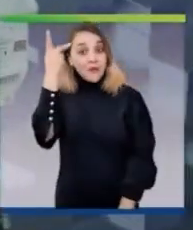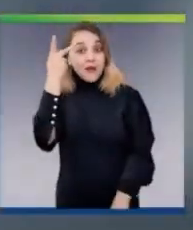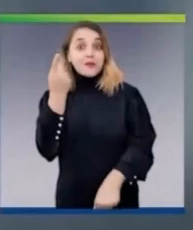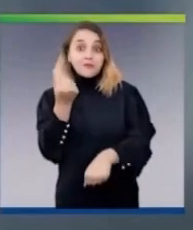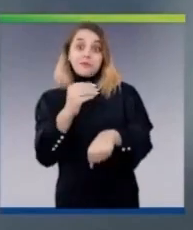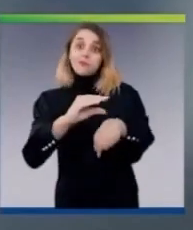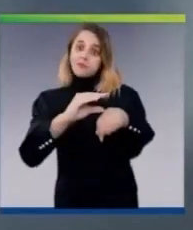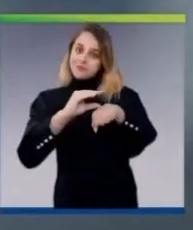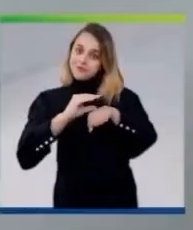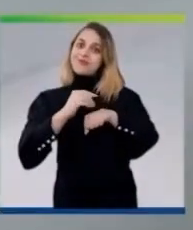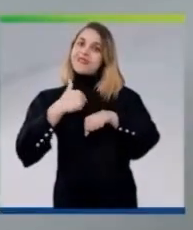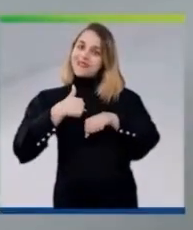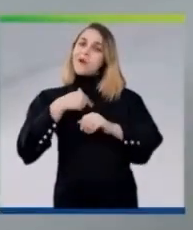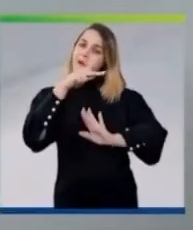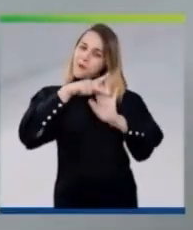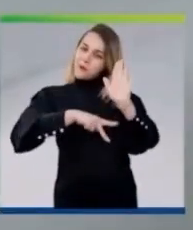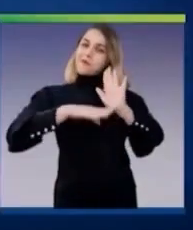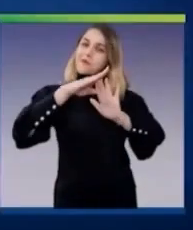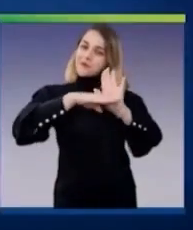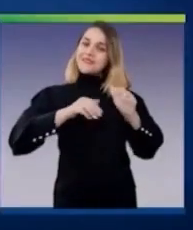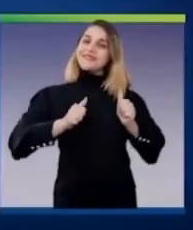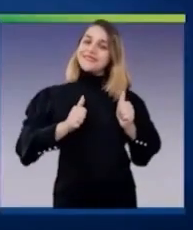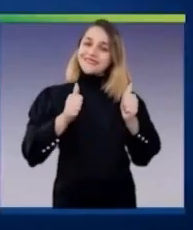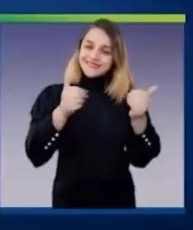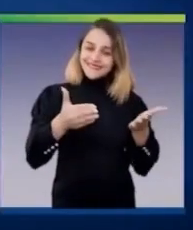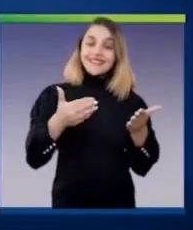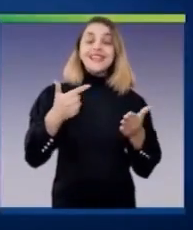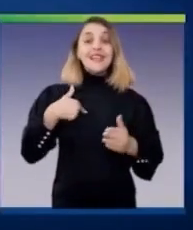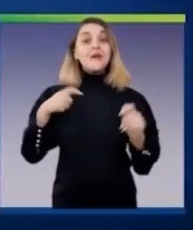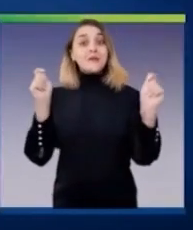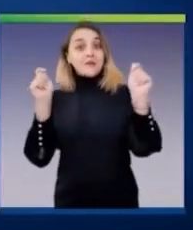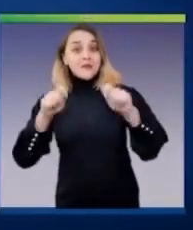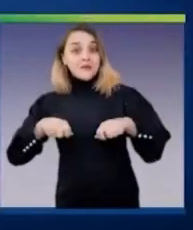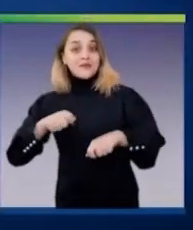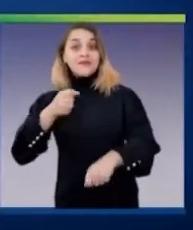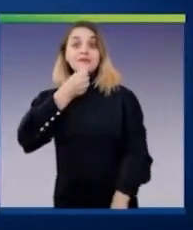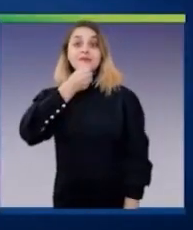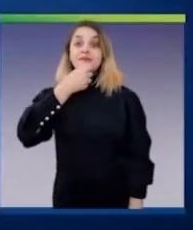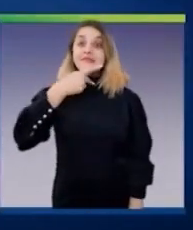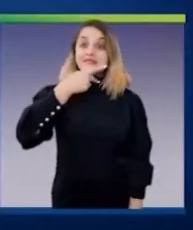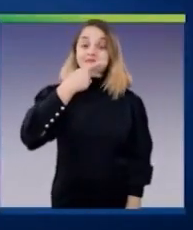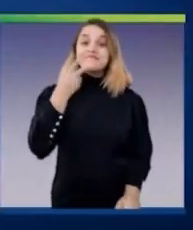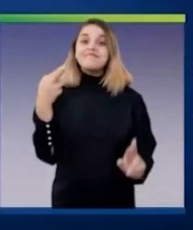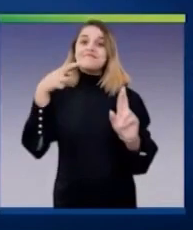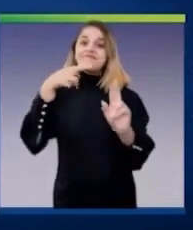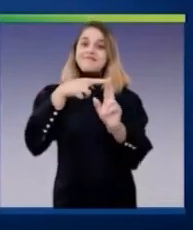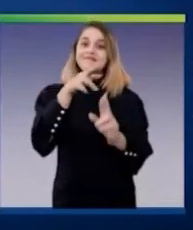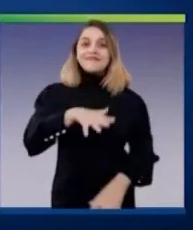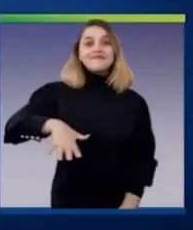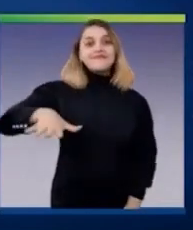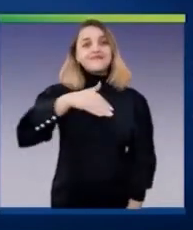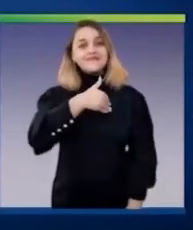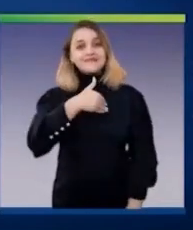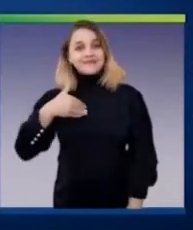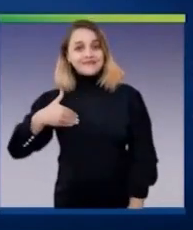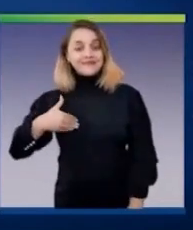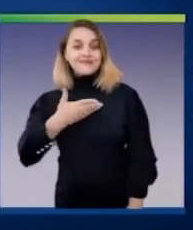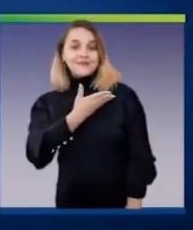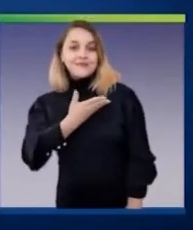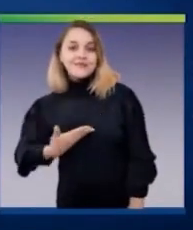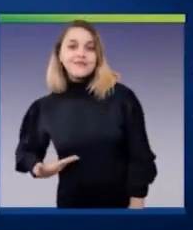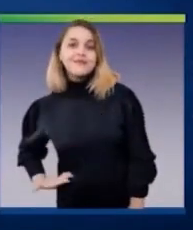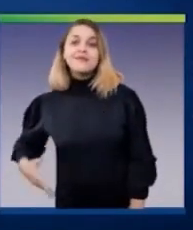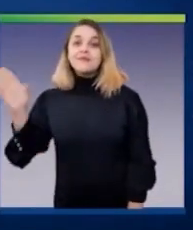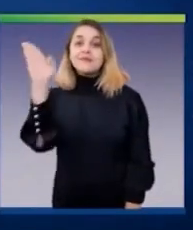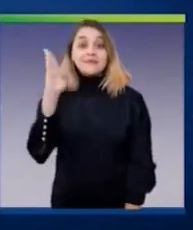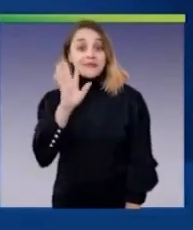tem dinheiro no cofre e eu tenho o plano na mão. Assim eu tornei Santana de Parnaíba referência em saúde pública